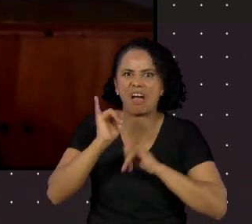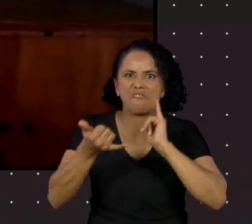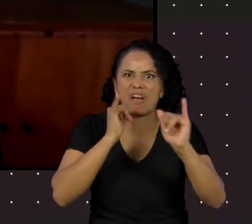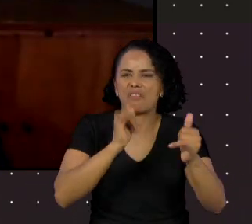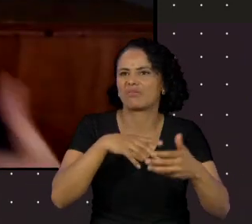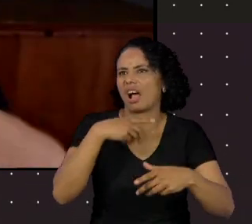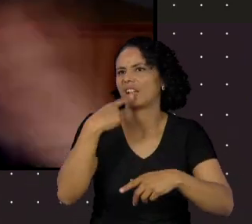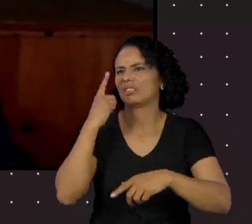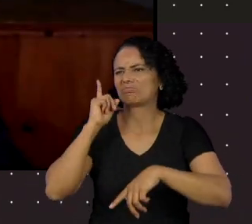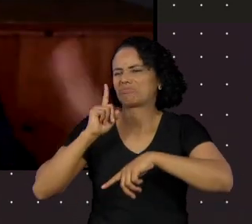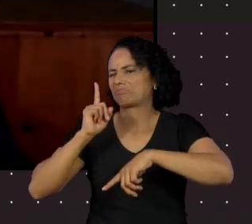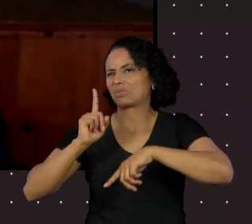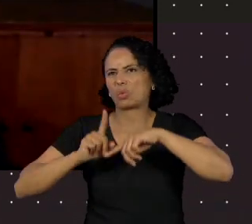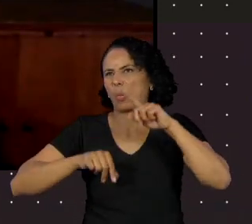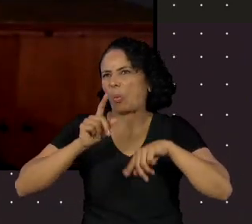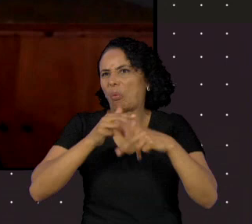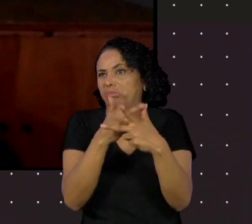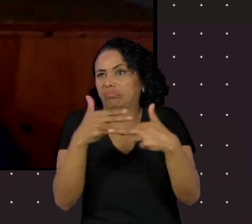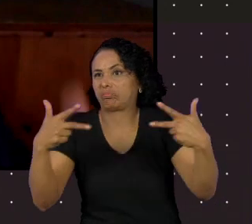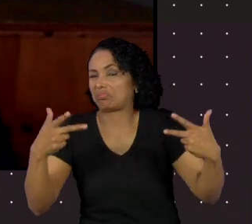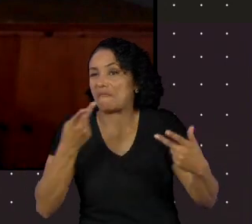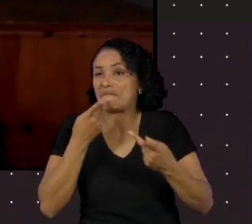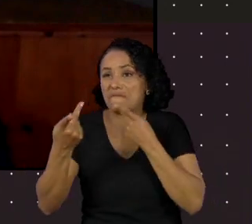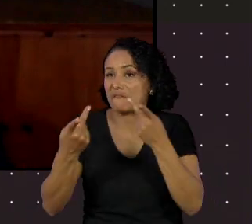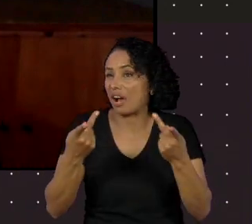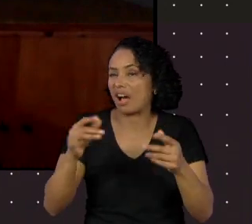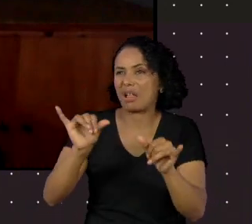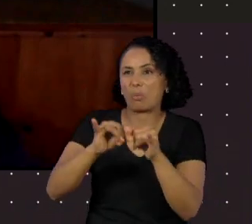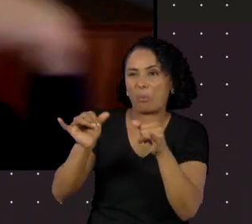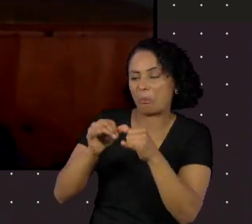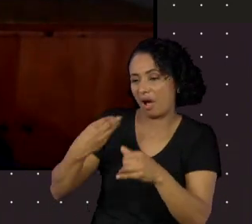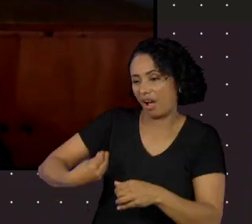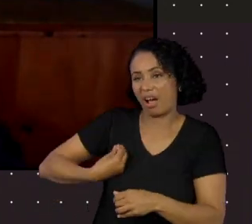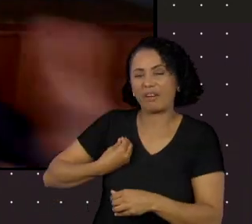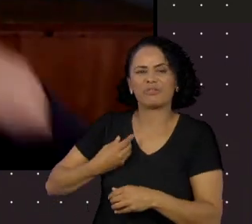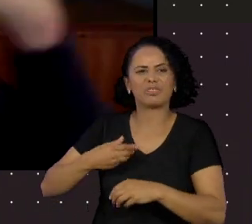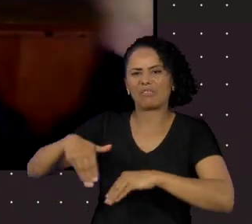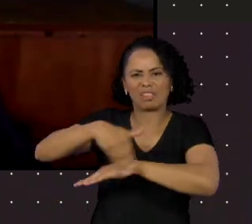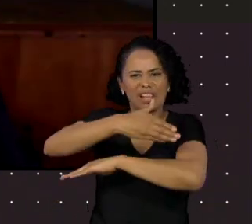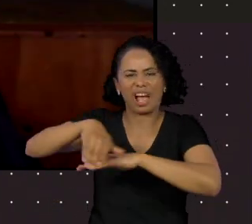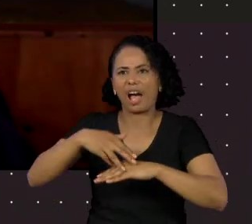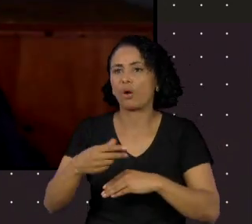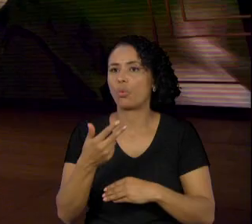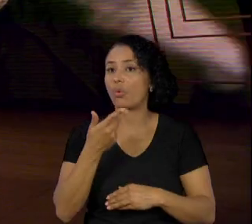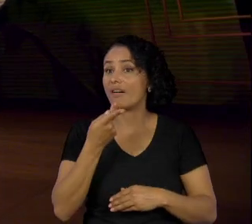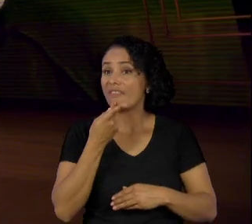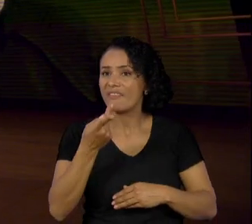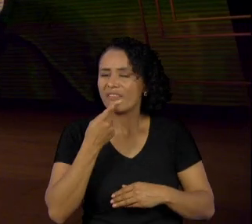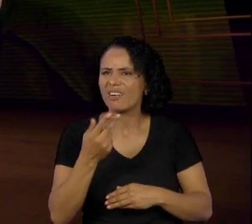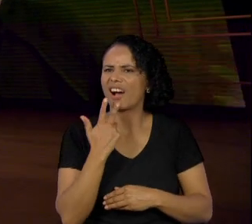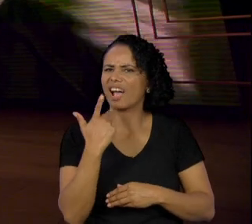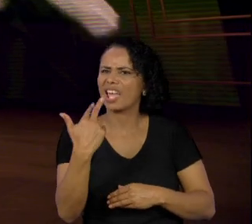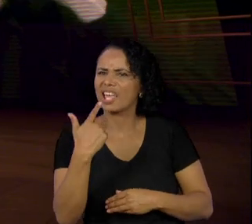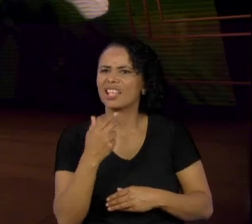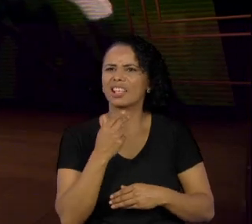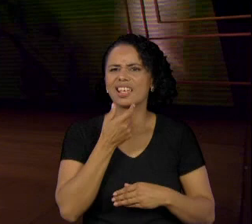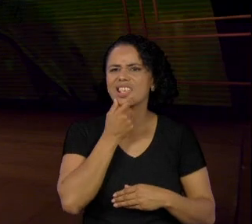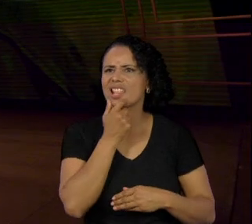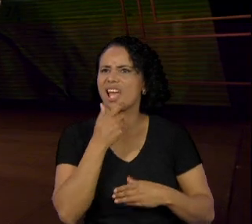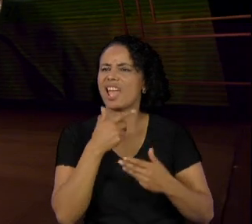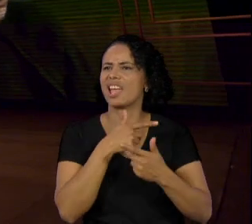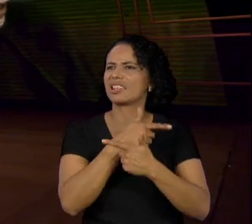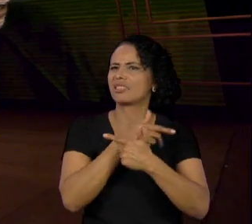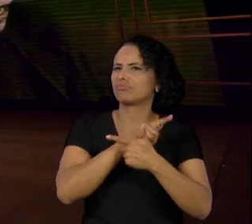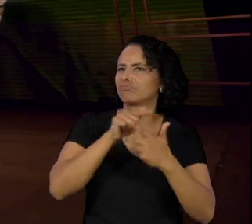onde ela vivia numa situação limítrofe ali, vivia nas ruas, falava inglês, dançava e cantava rap. E eu